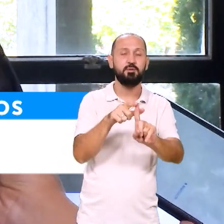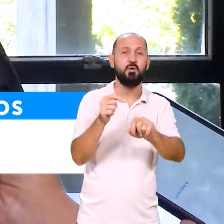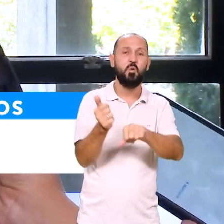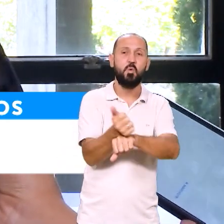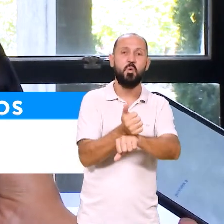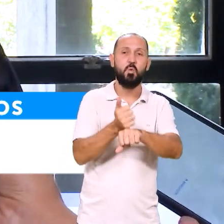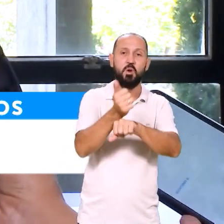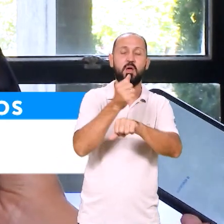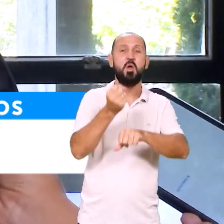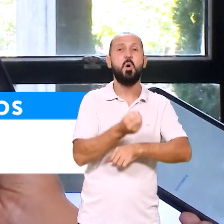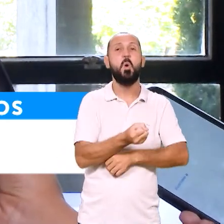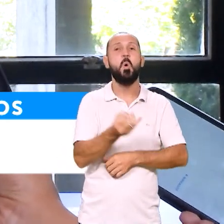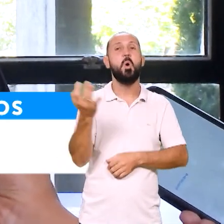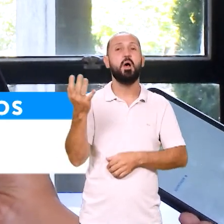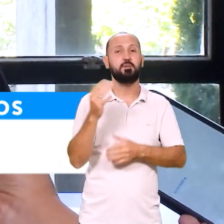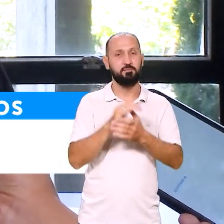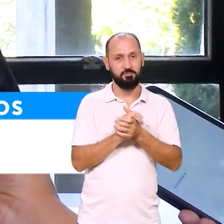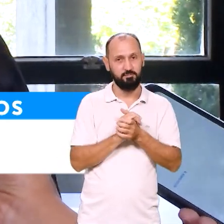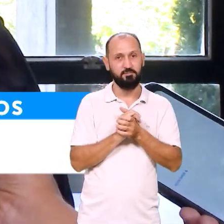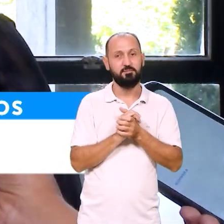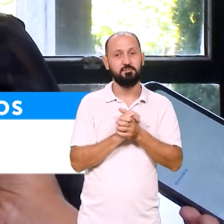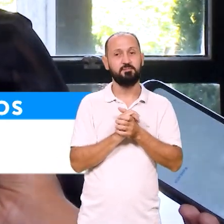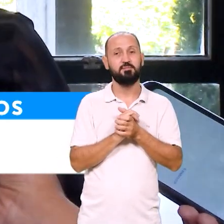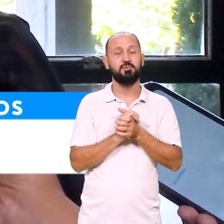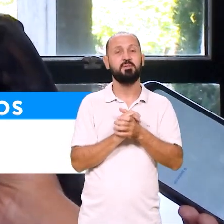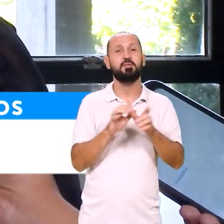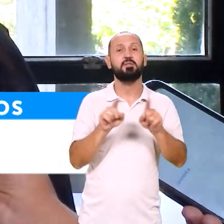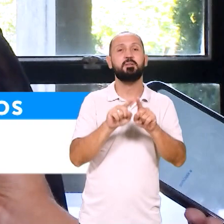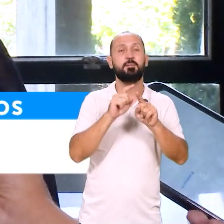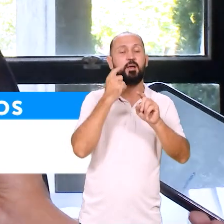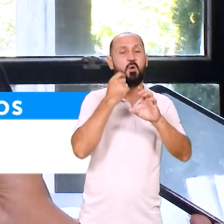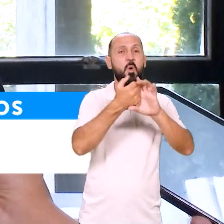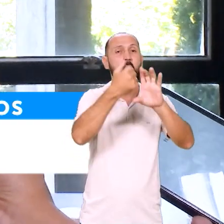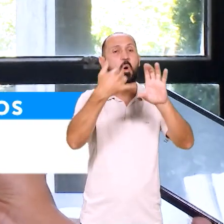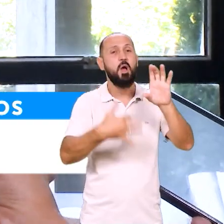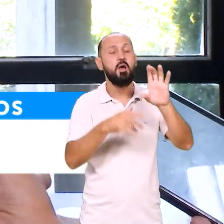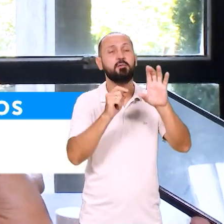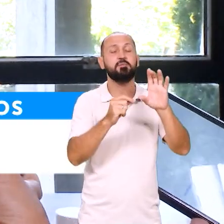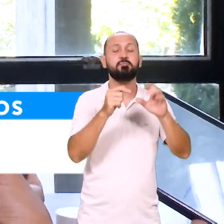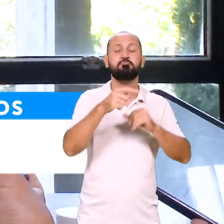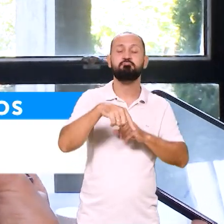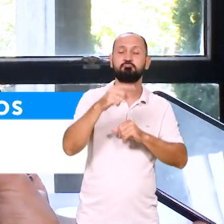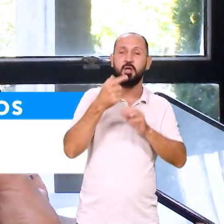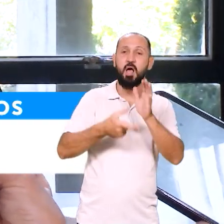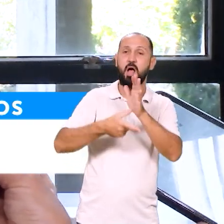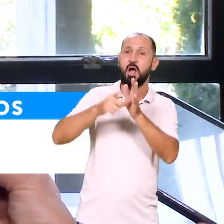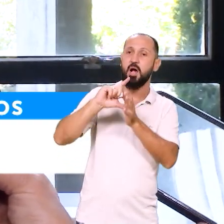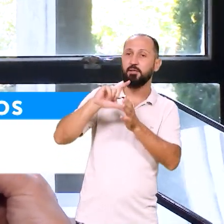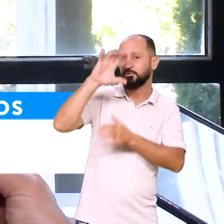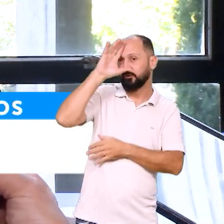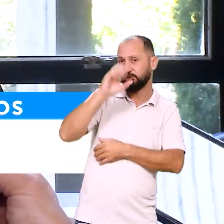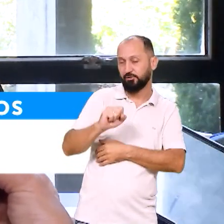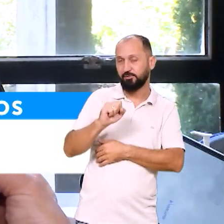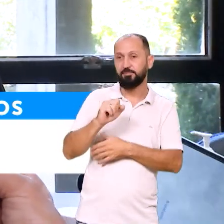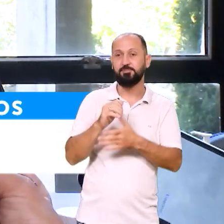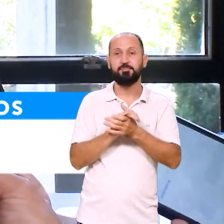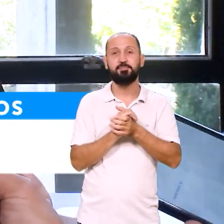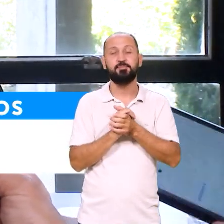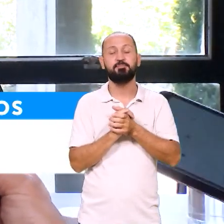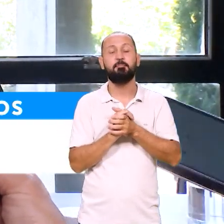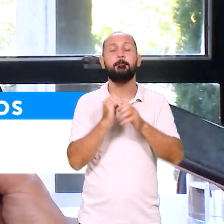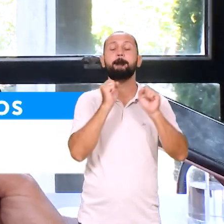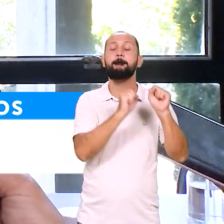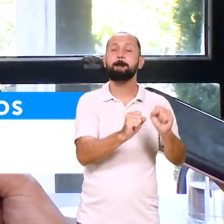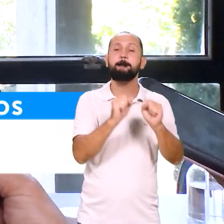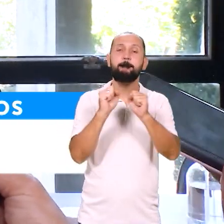metas qualitativas e quantitativas e também por critérios previamente